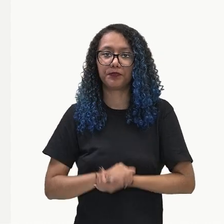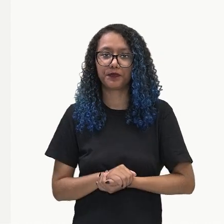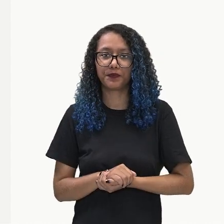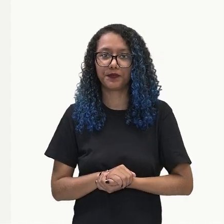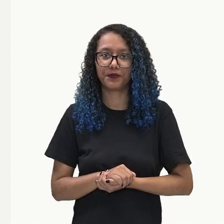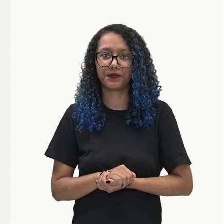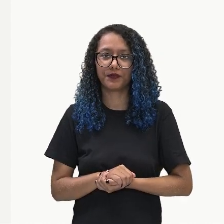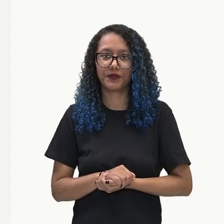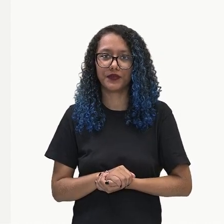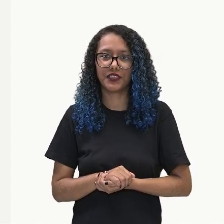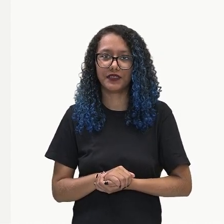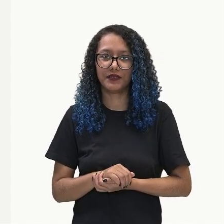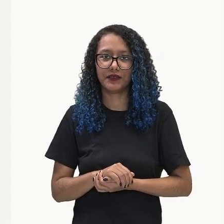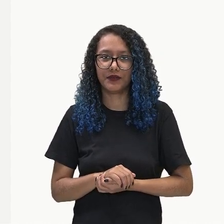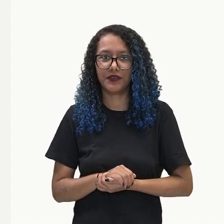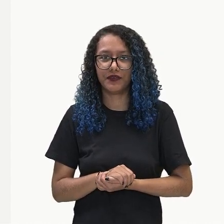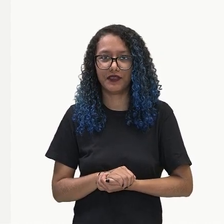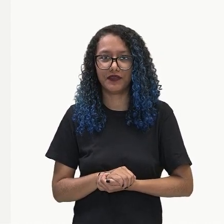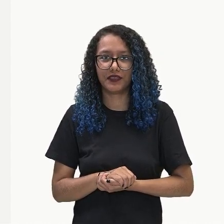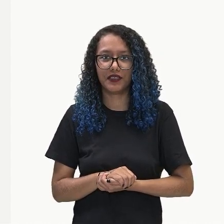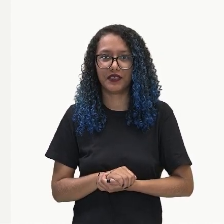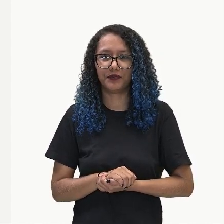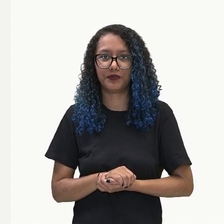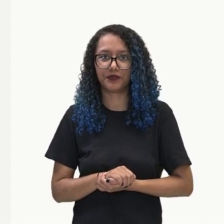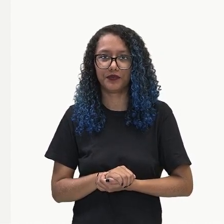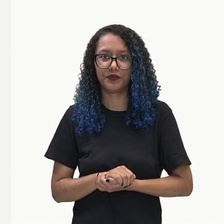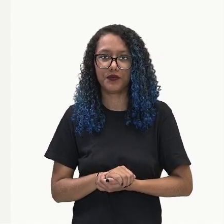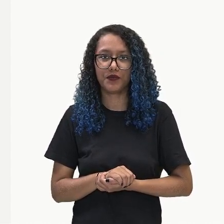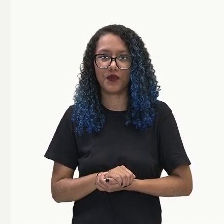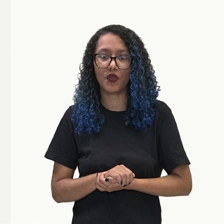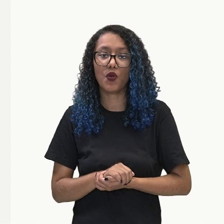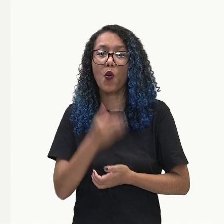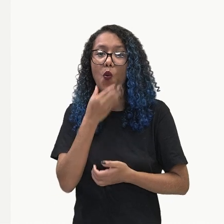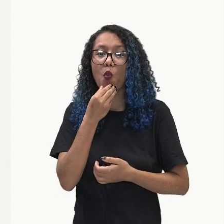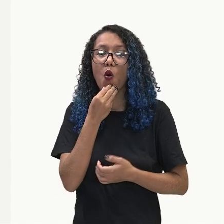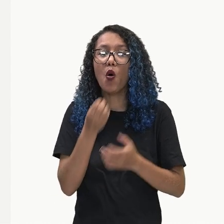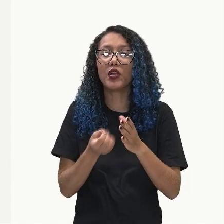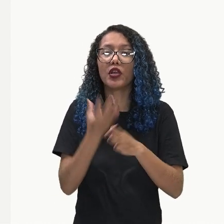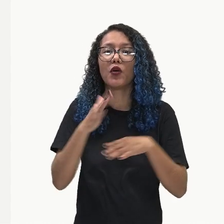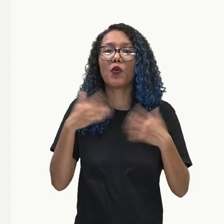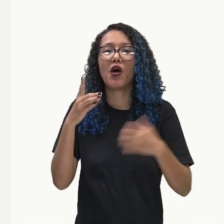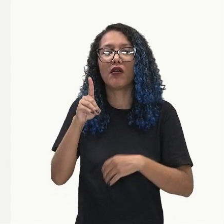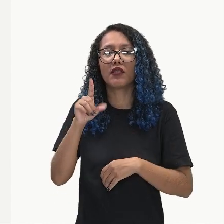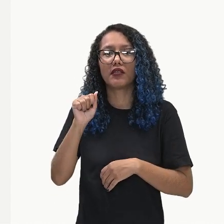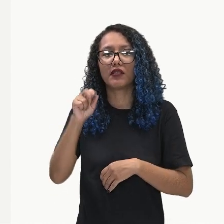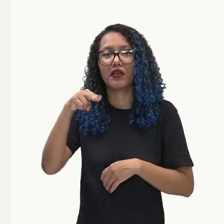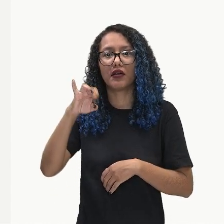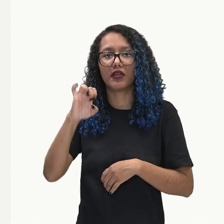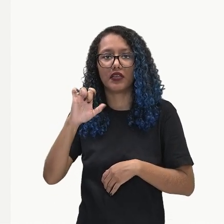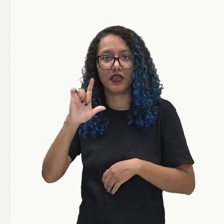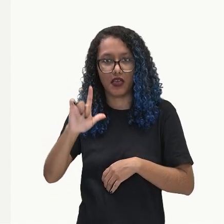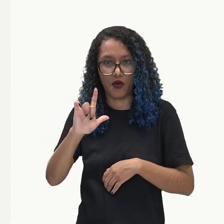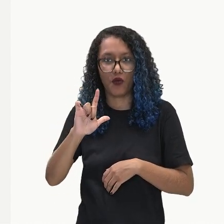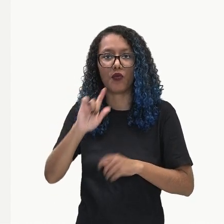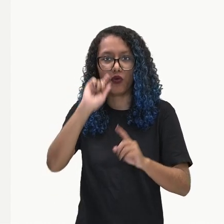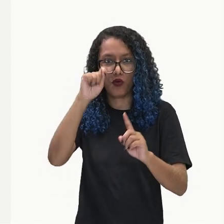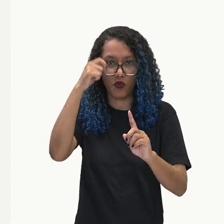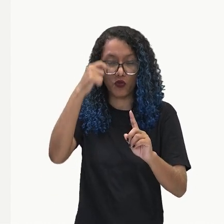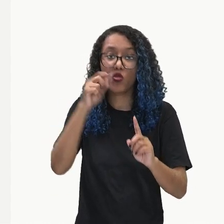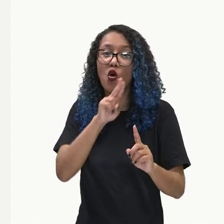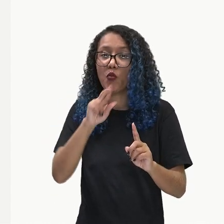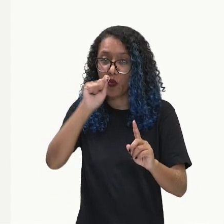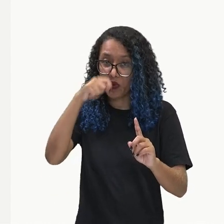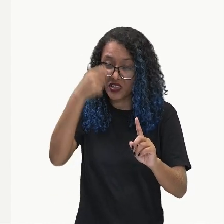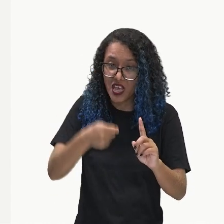Daniel Gabriel Fahrenheit e recebeu esse nome em homenagem ao seu criador.